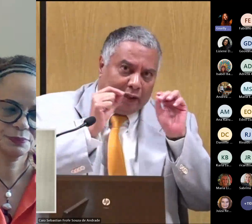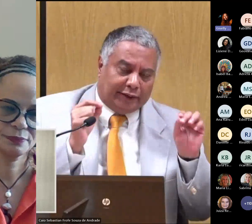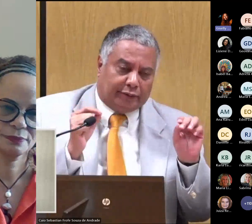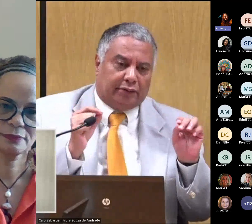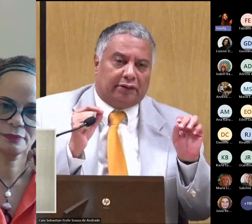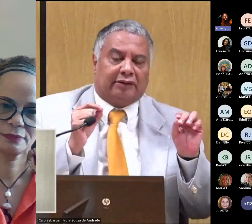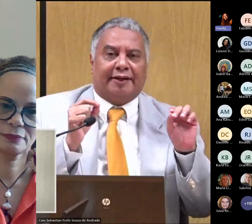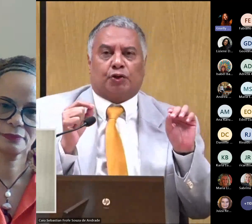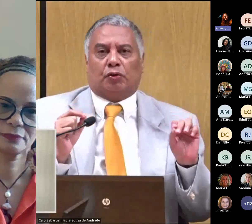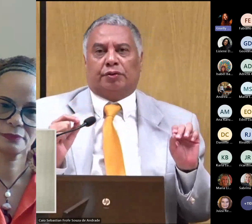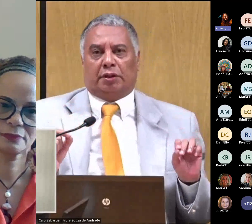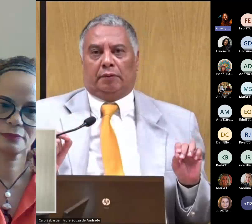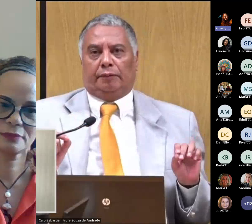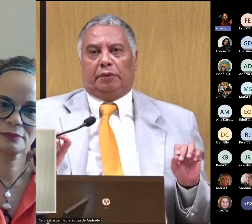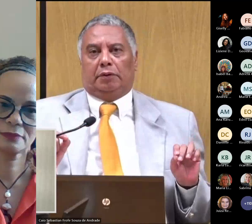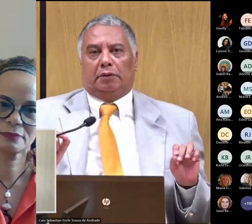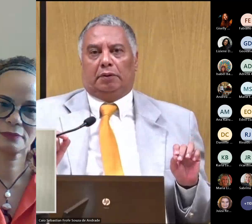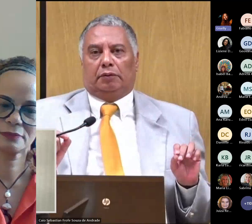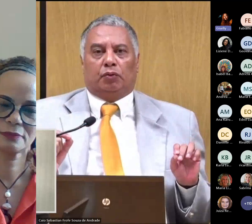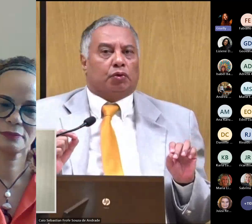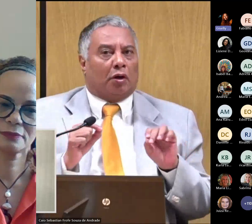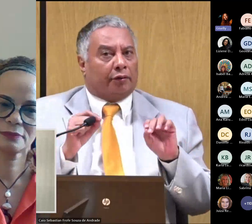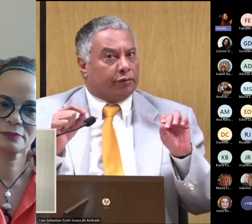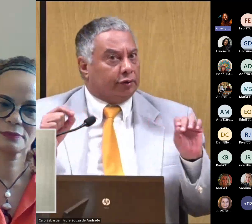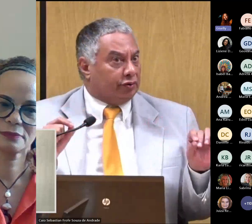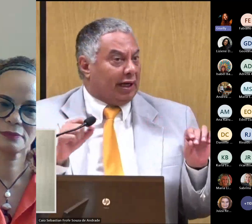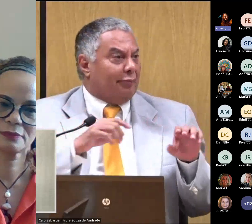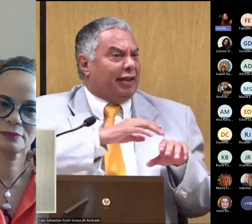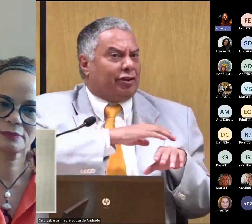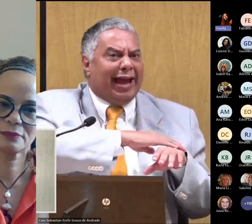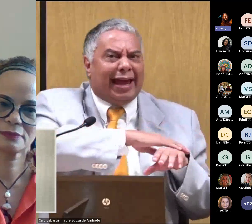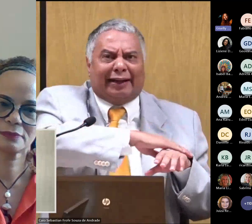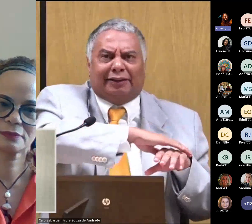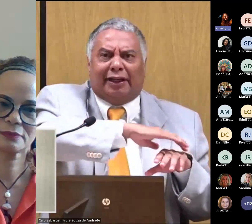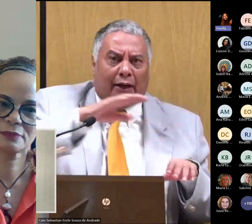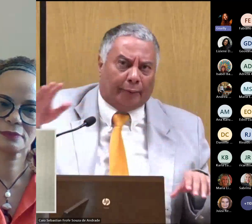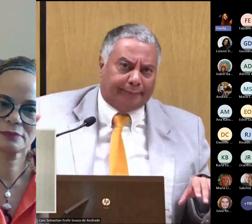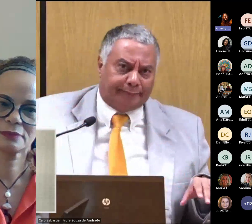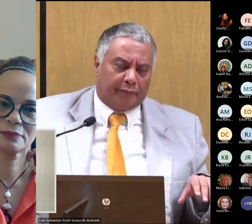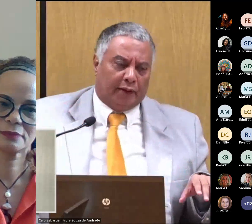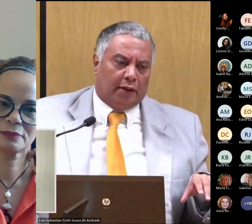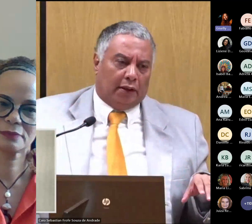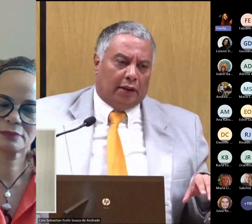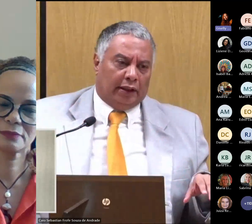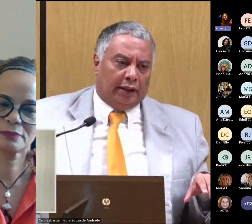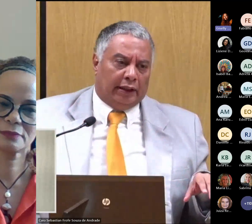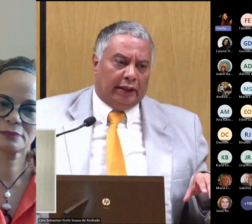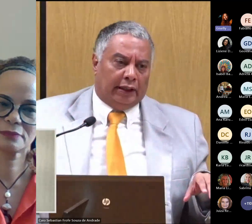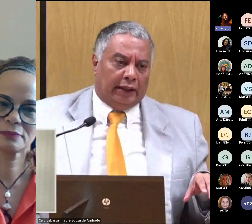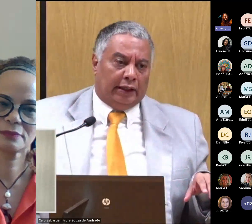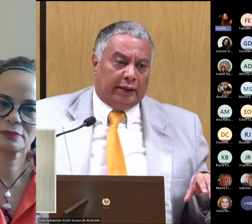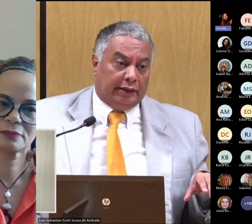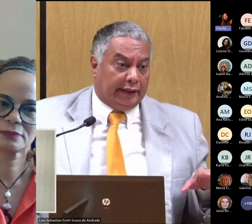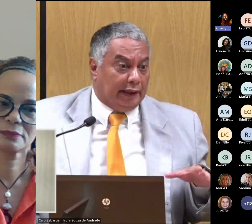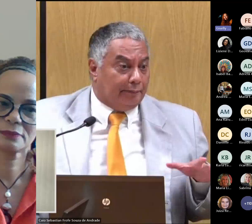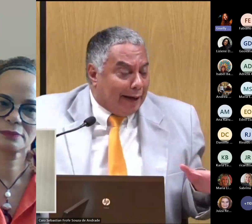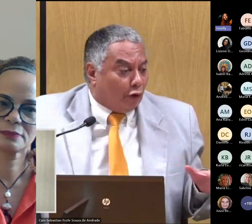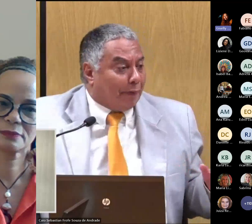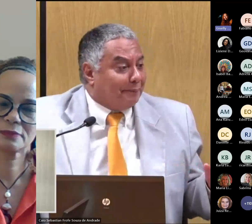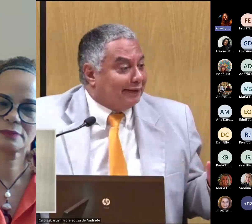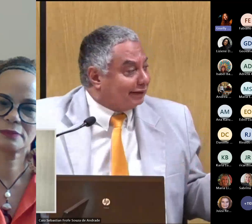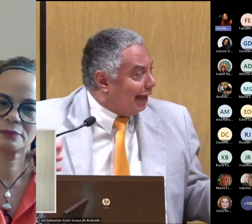tamanho da exclusão dos órgãos do Judiciário Mas isso é Regra geral eh e aí